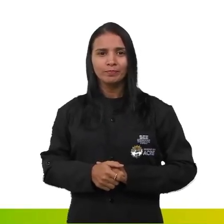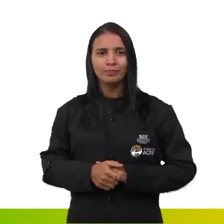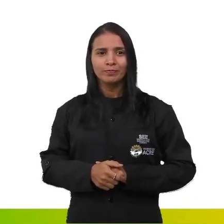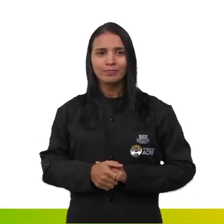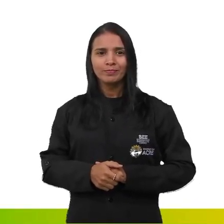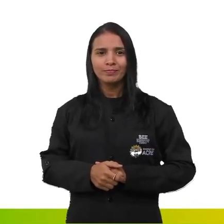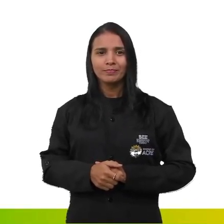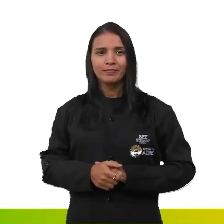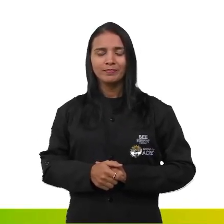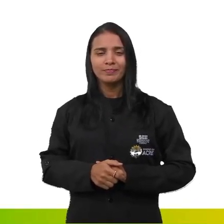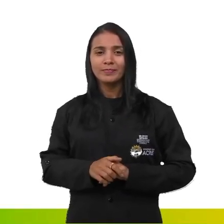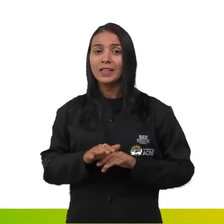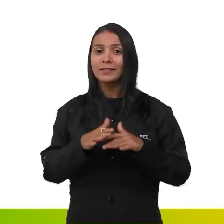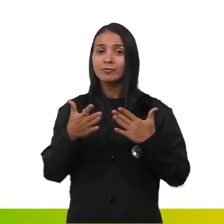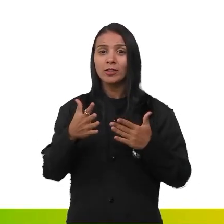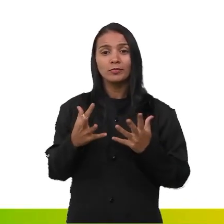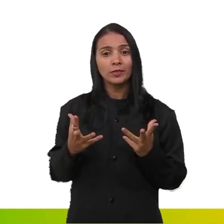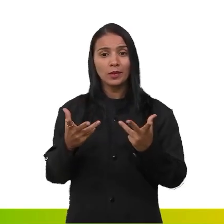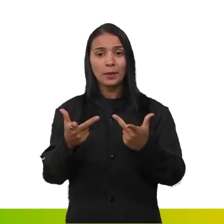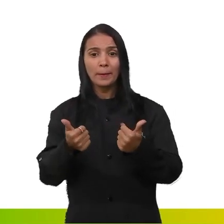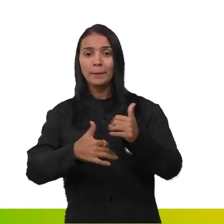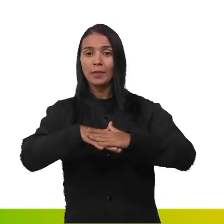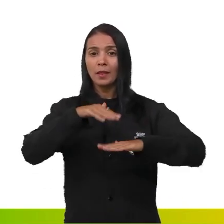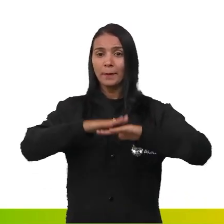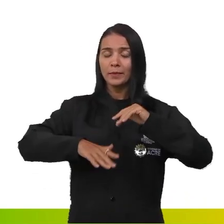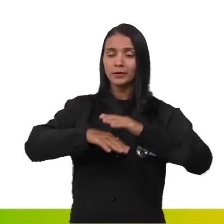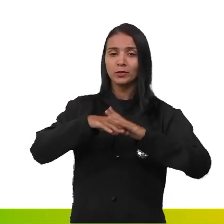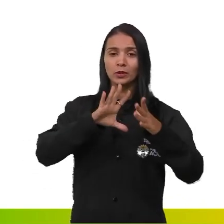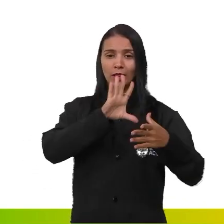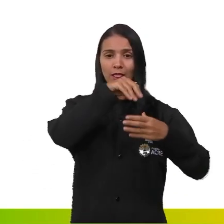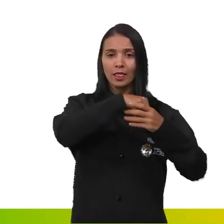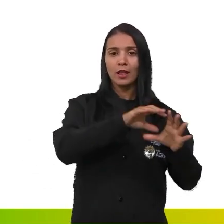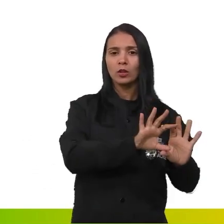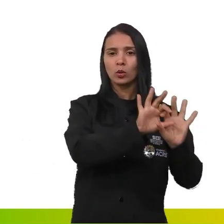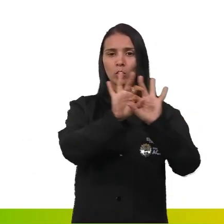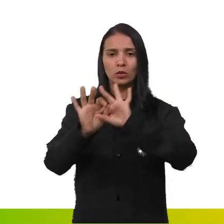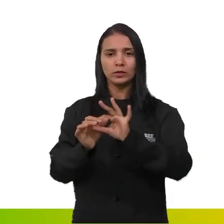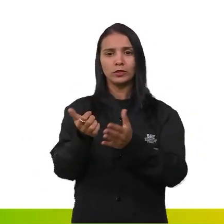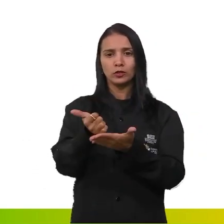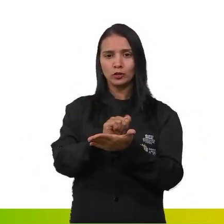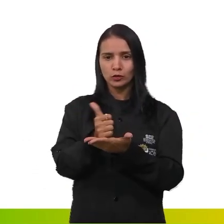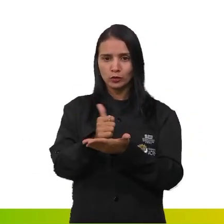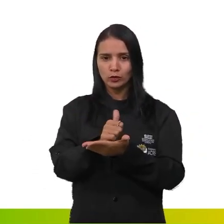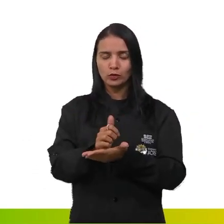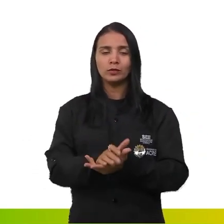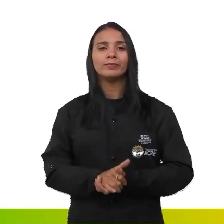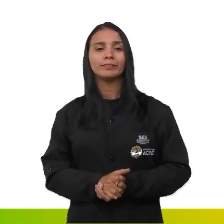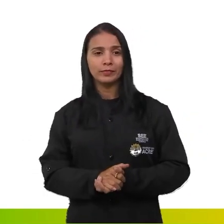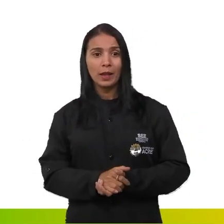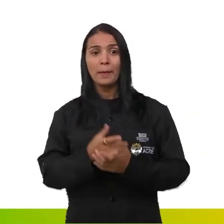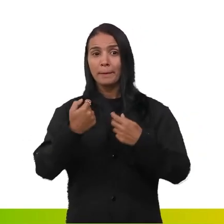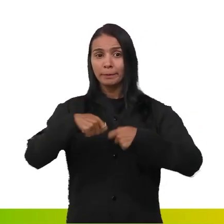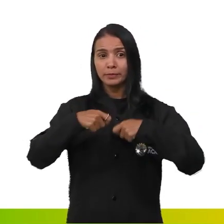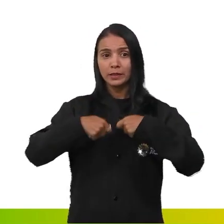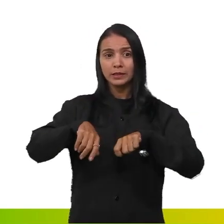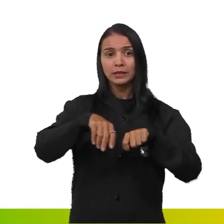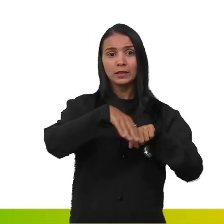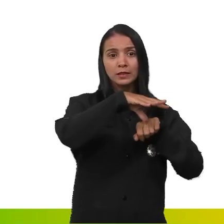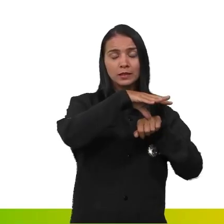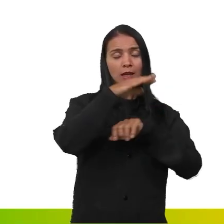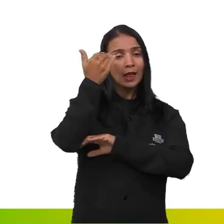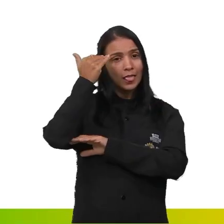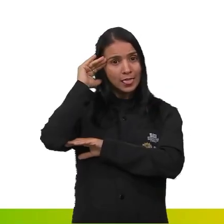ó, as competências, os new games e as suas competências profissionais. Compreender a fusão entre jornalismo e game de